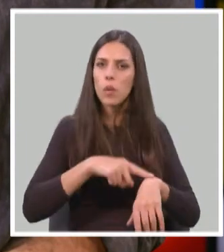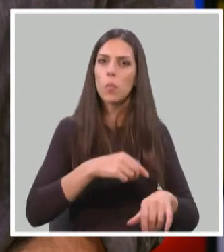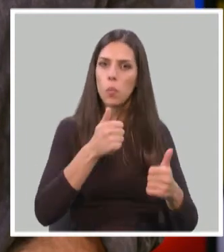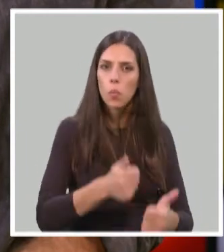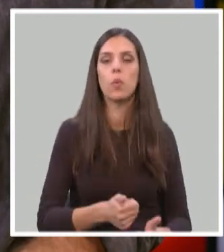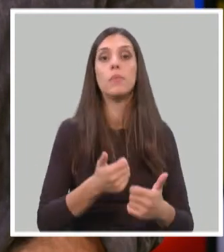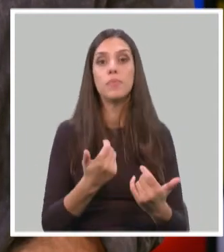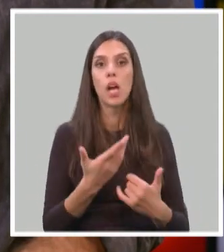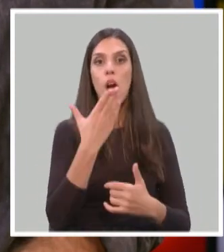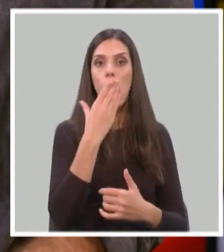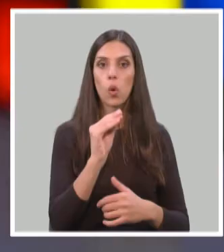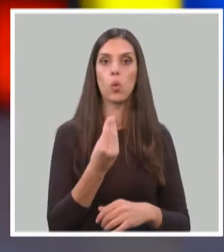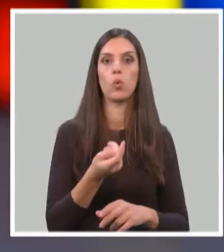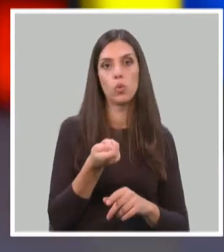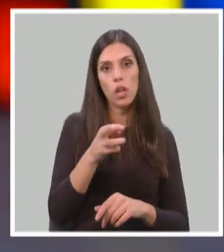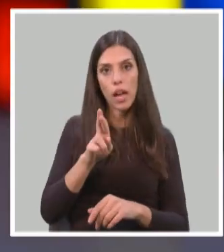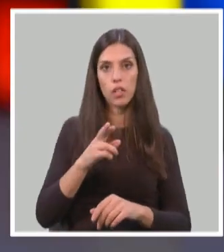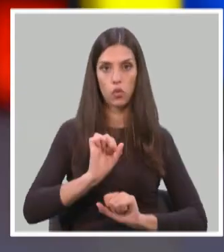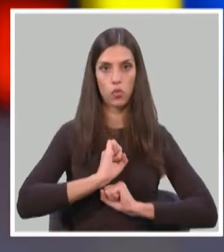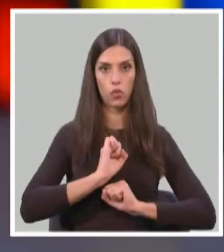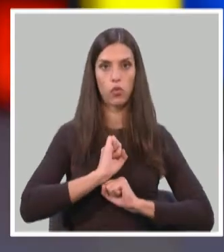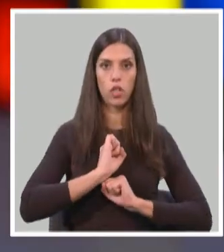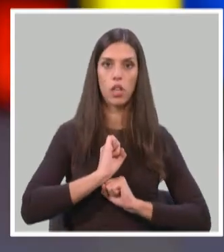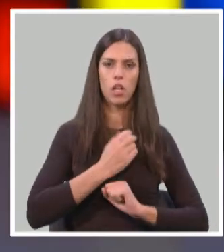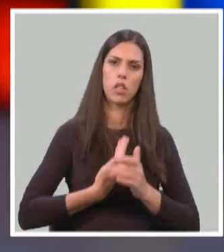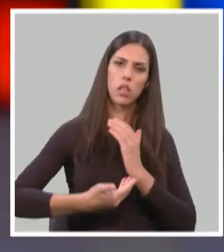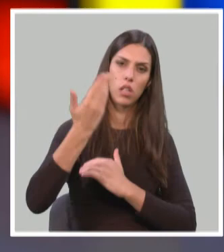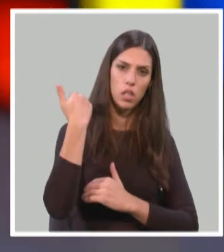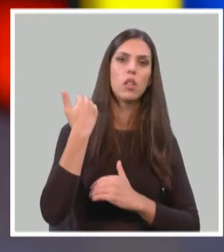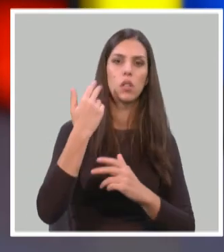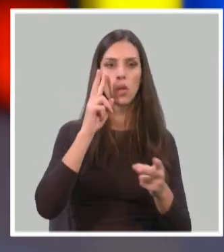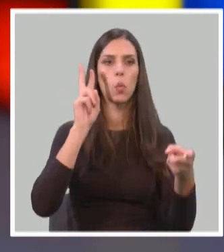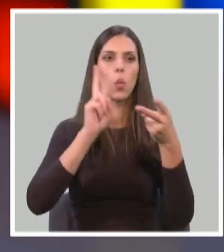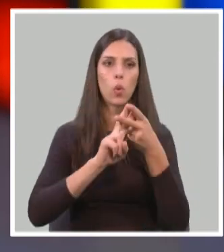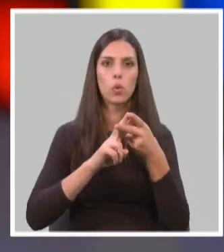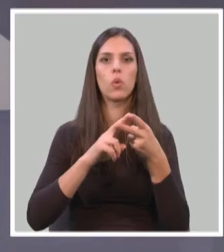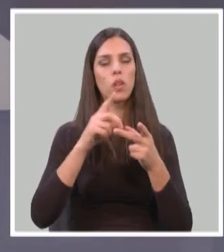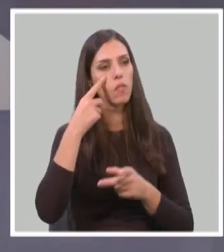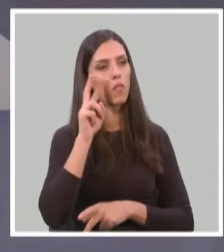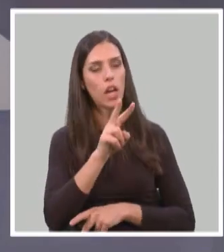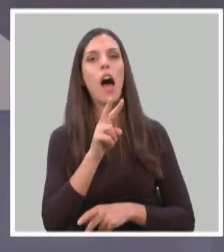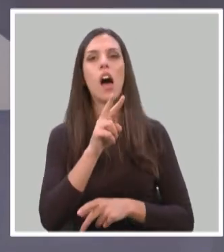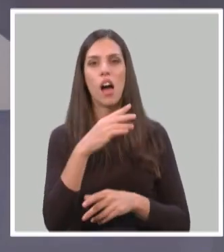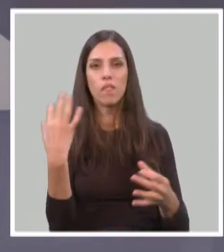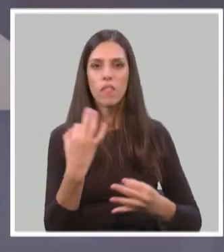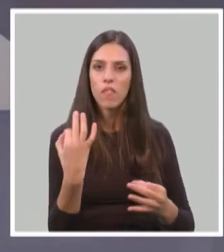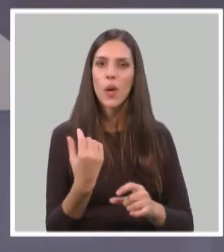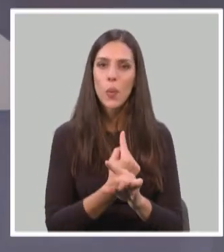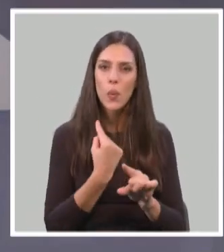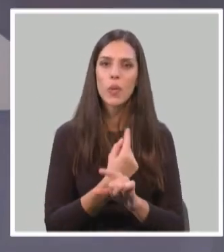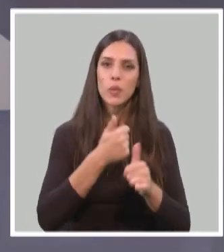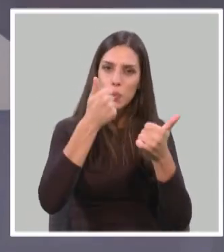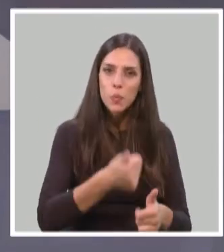Mas vejo também que antigos alunos meus depois vão e fazem coisas na vida, portanto sinto que dei um empurrãozinho e